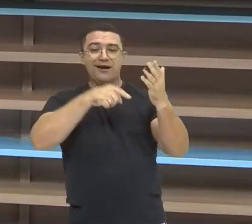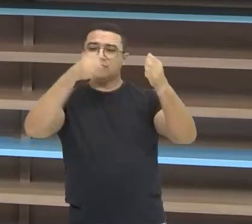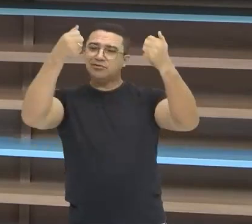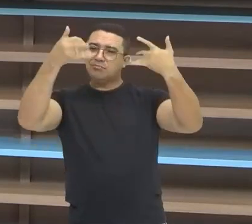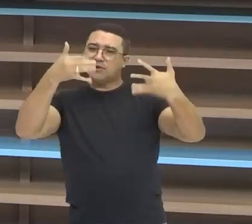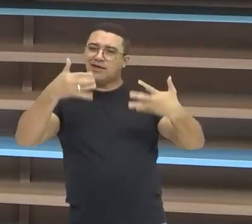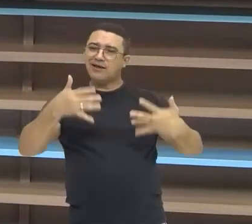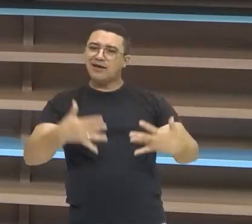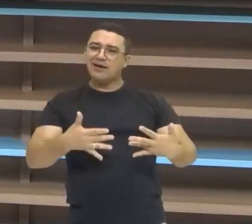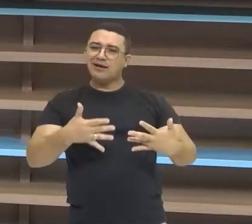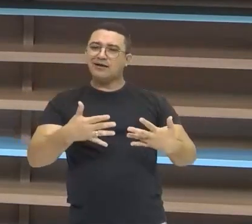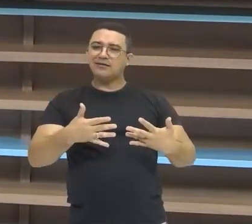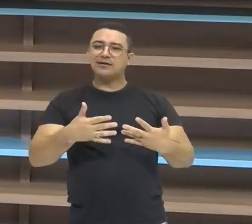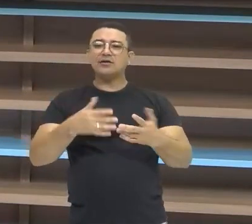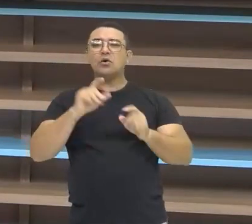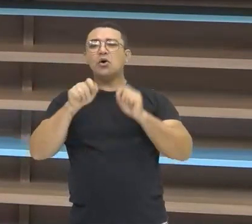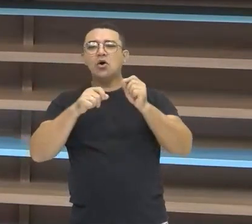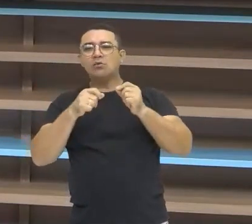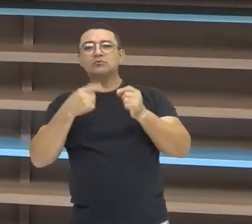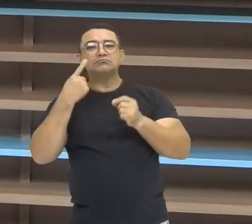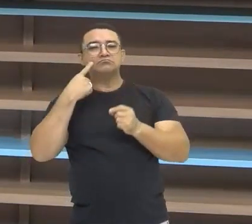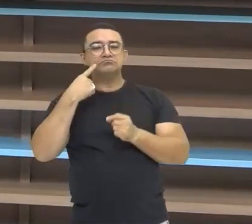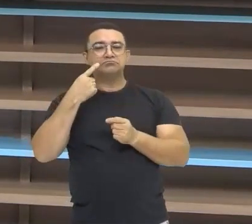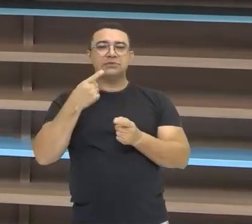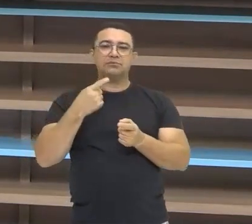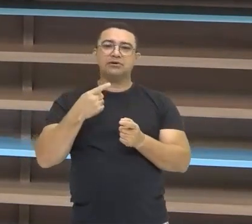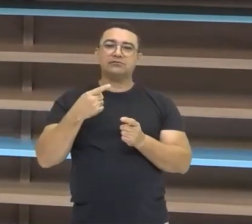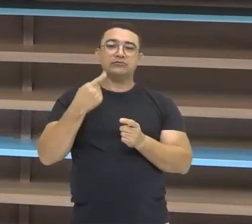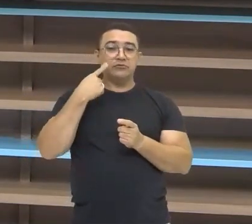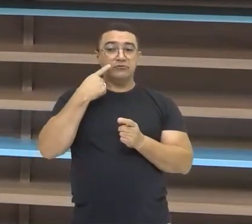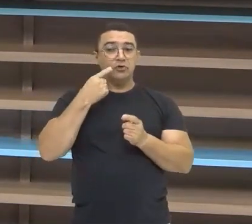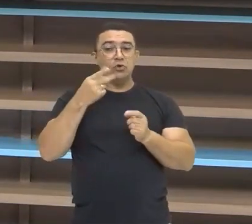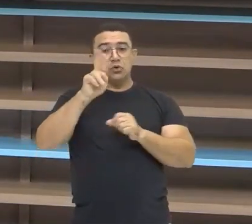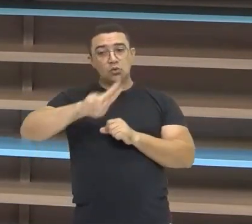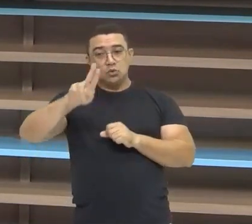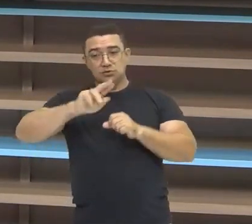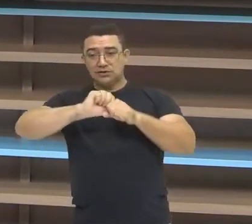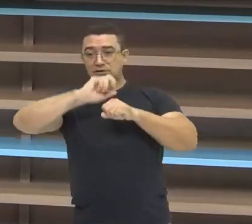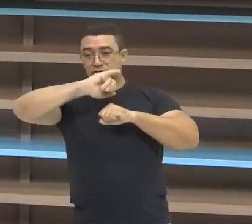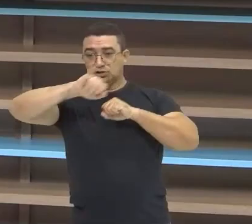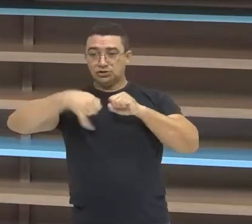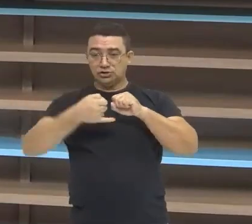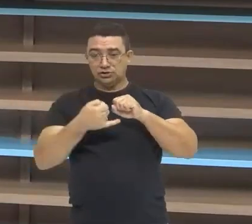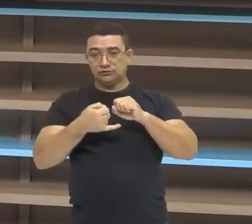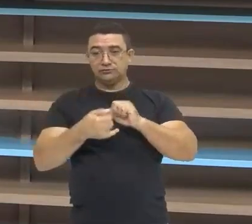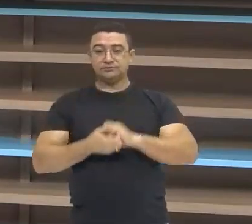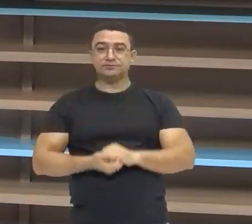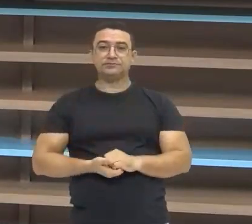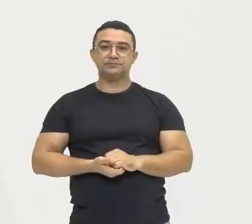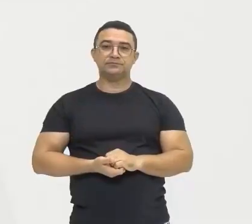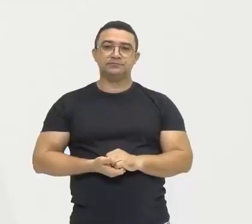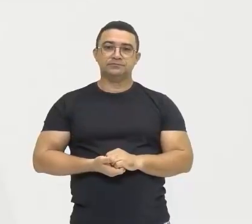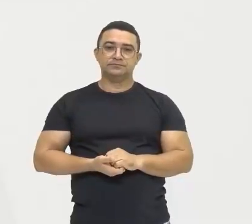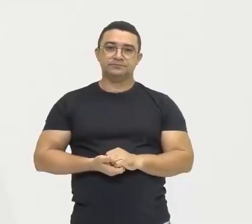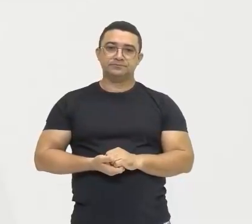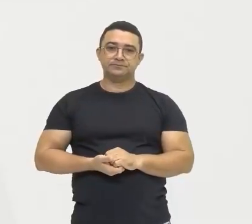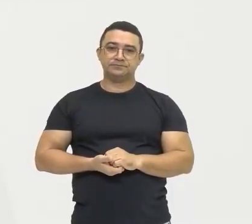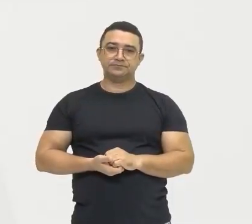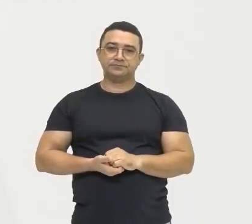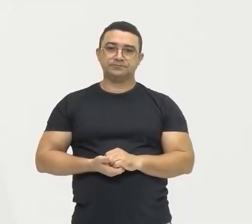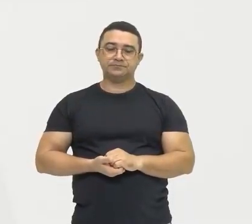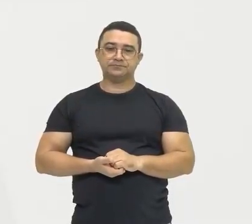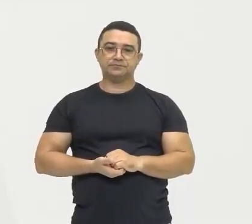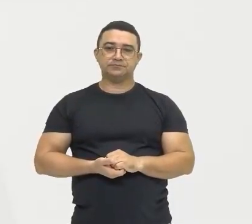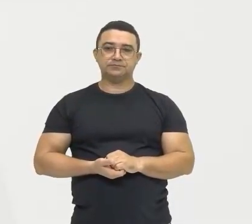essa descrição. Observe a presença generosa dos adjetivos lá caracterizando. Então, muito bem. Já vimos, então, o tipo